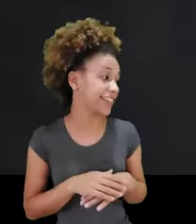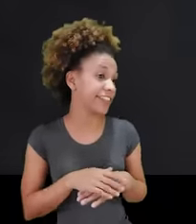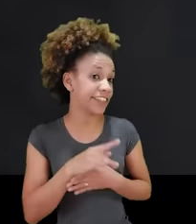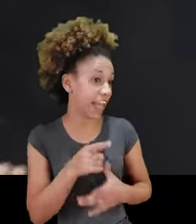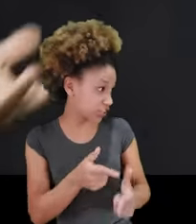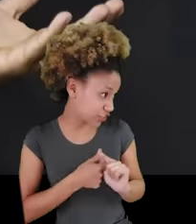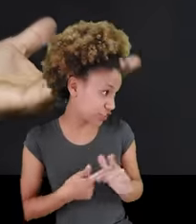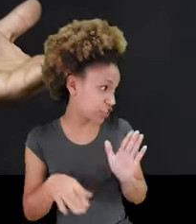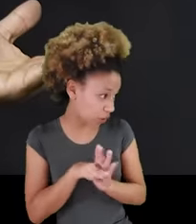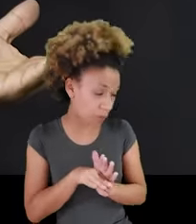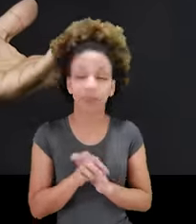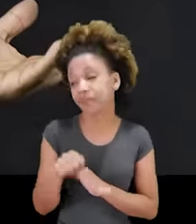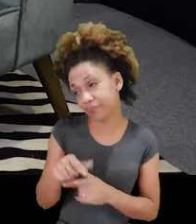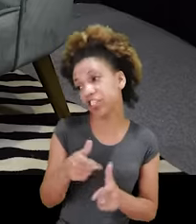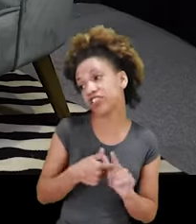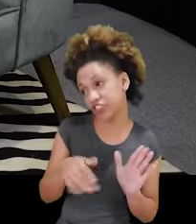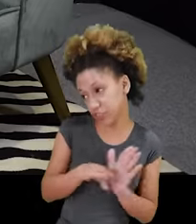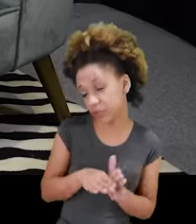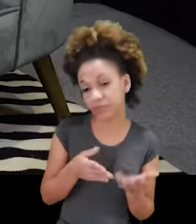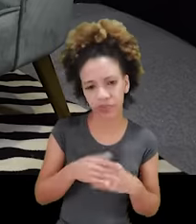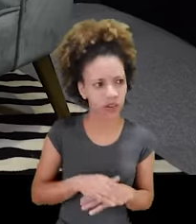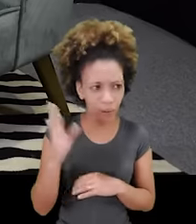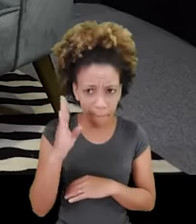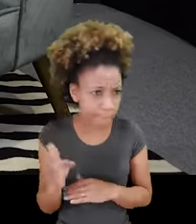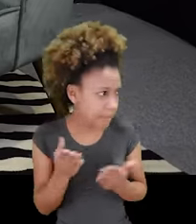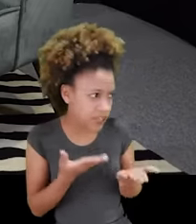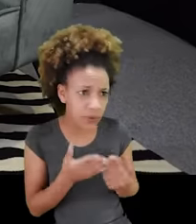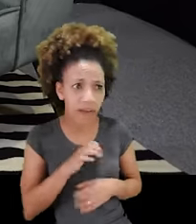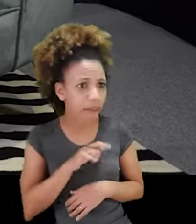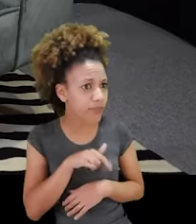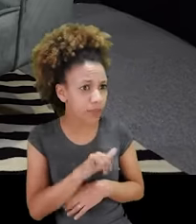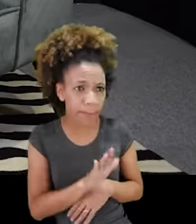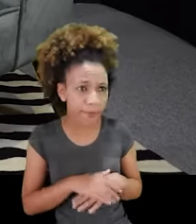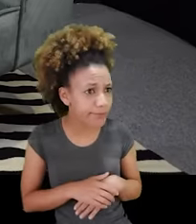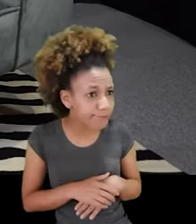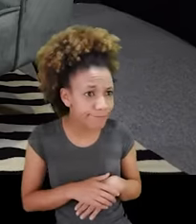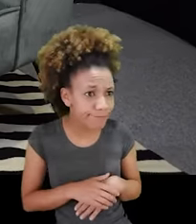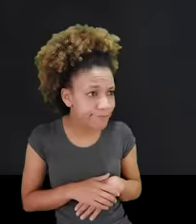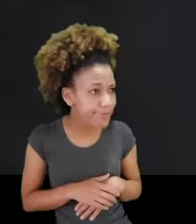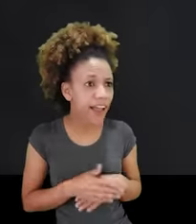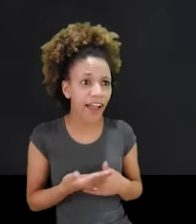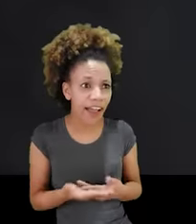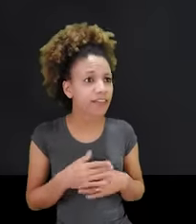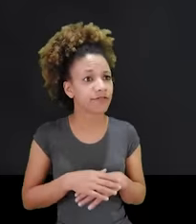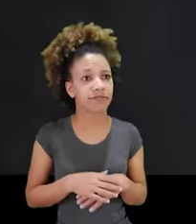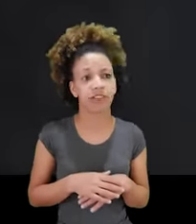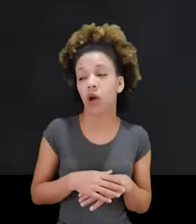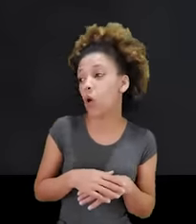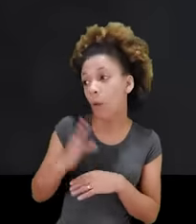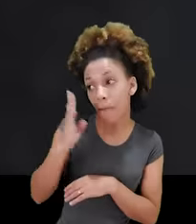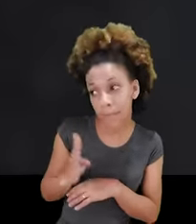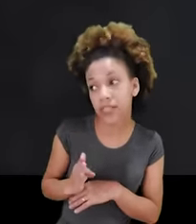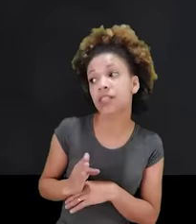conta chegou e depois de repente o dinheiro foi-se. O Brasil é isso, Emily, a gente é não, isso. Não, vocês têm uma diferença. O Brasil é